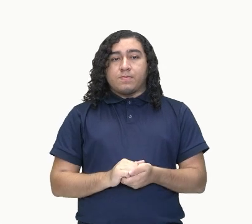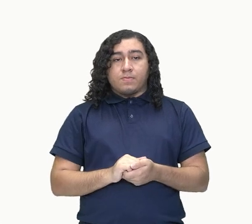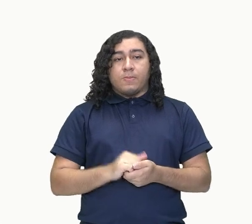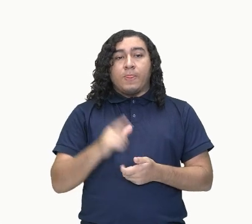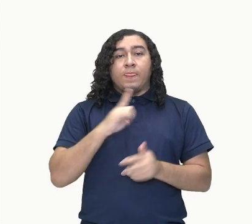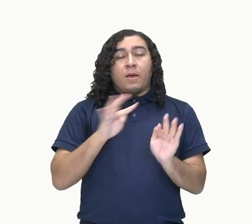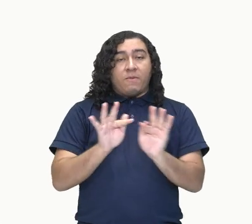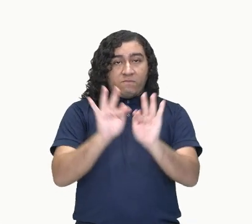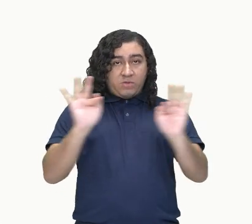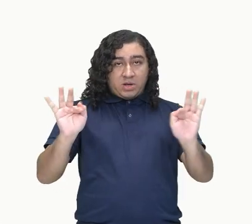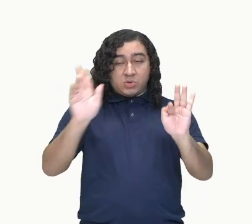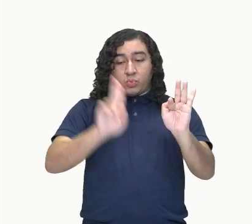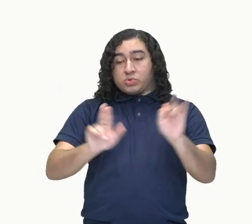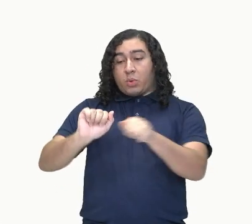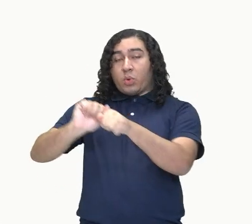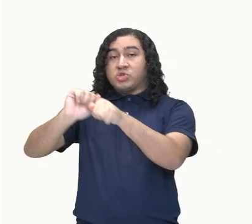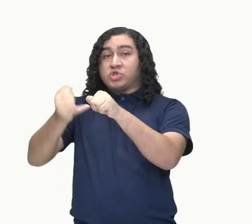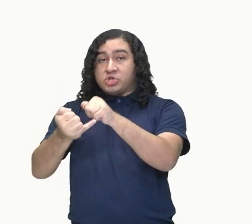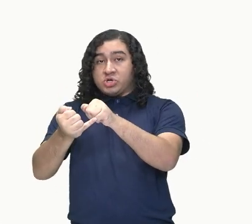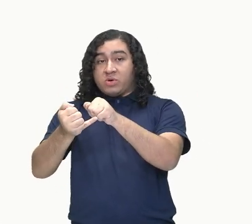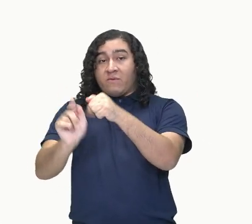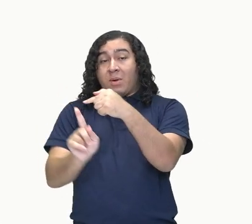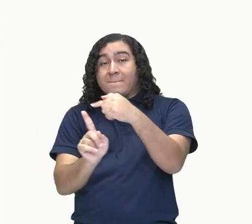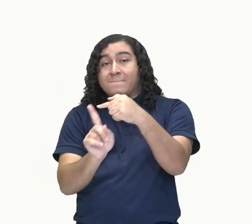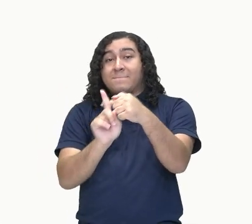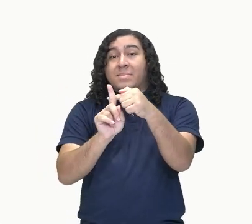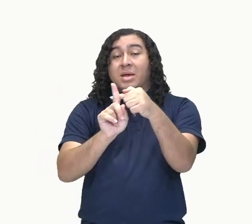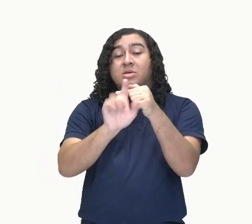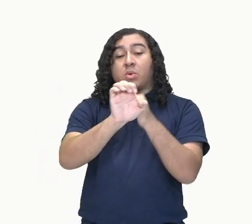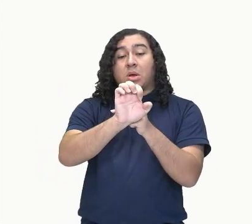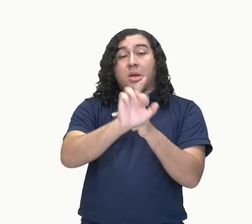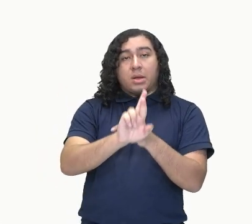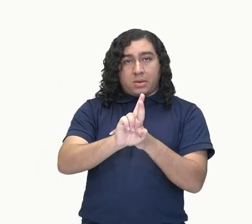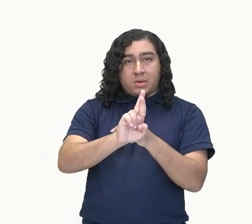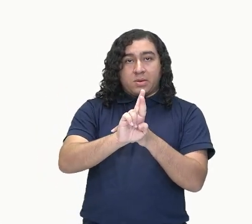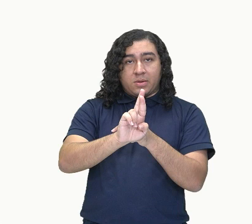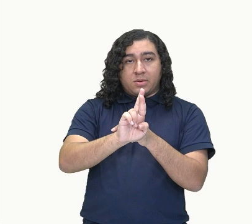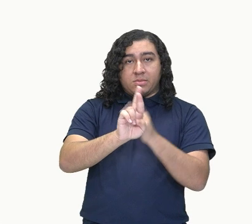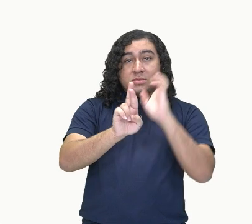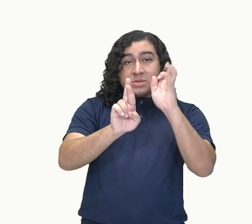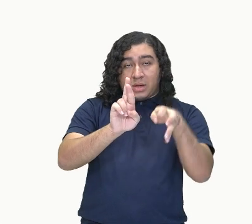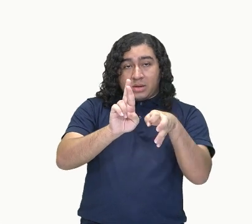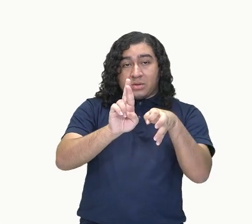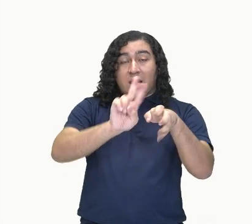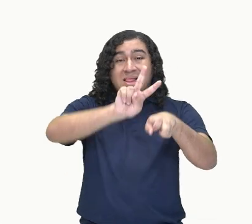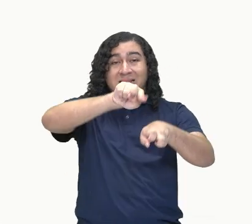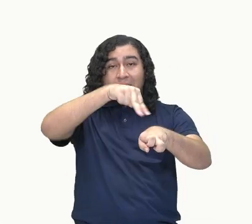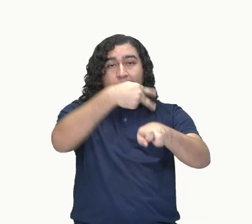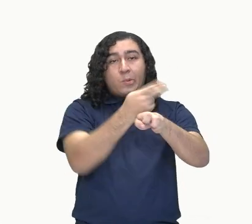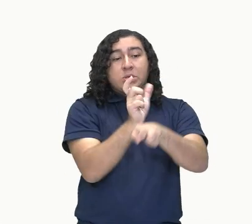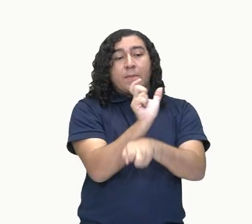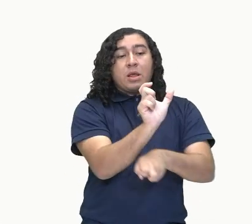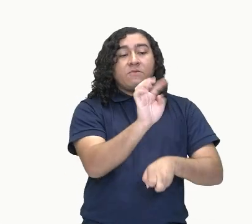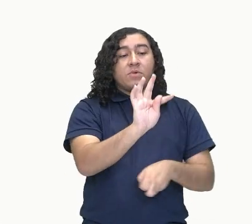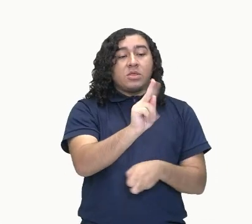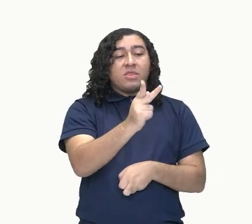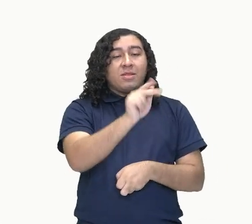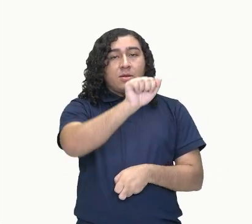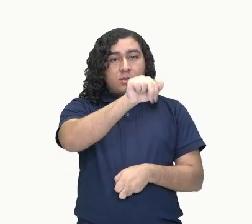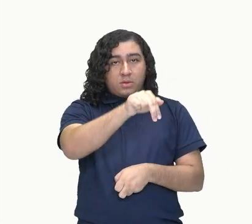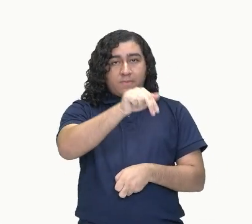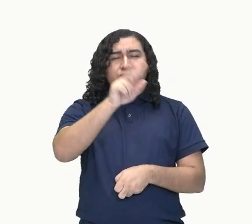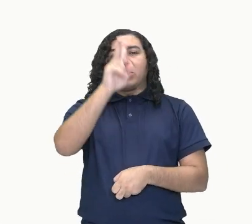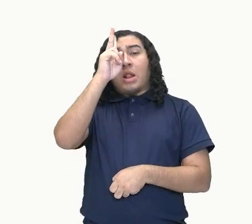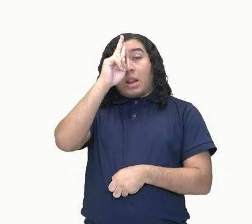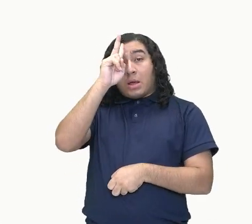o adjetivo e, na sequência, colocar o ER e depois a palavra than. Lembra que